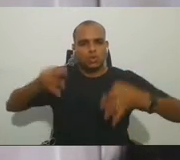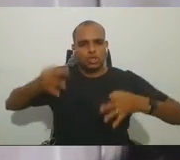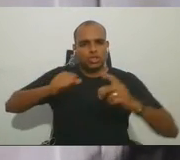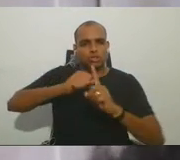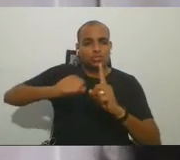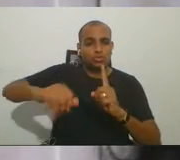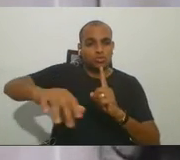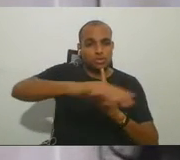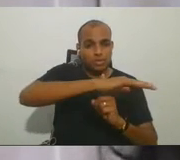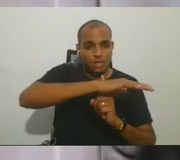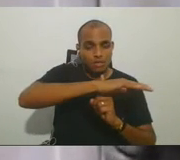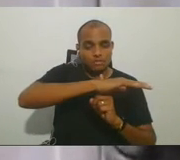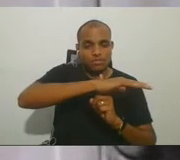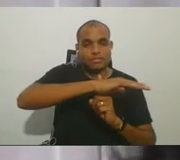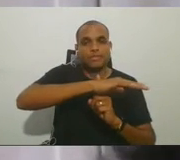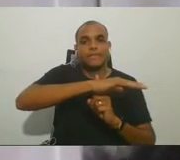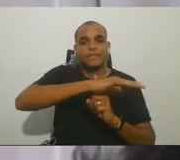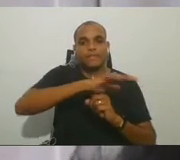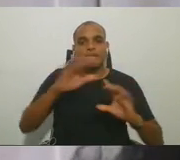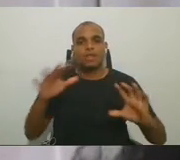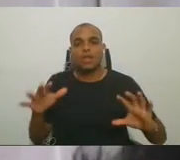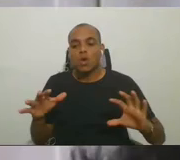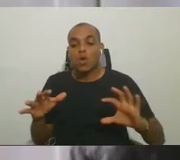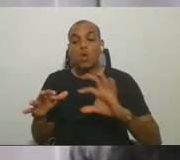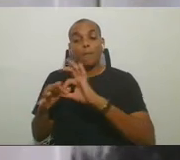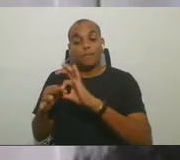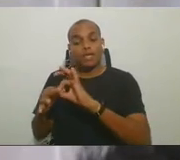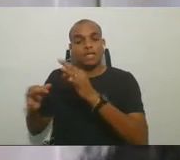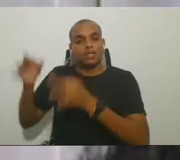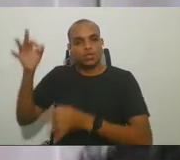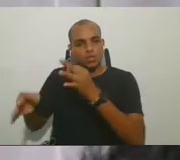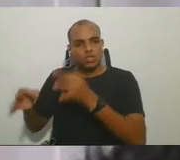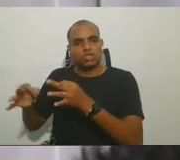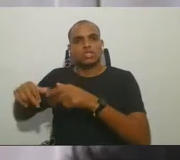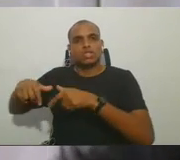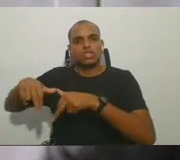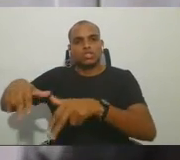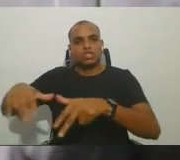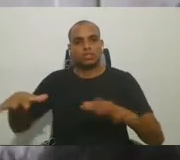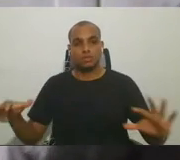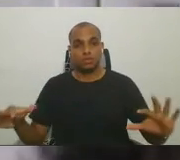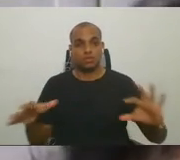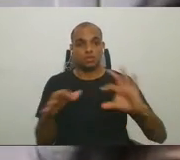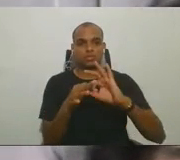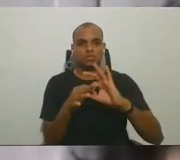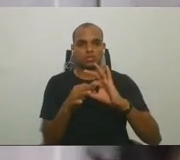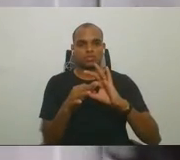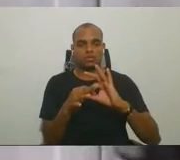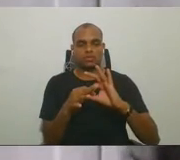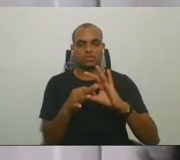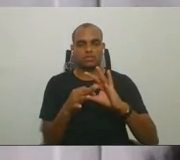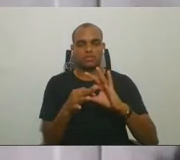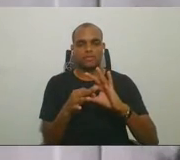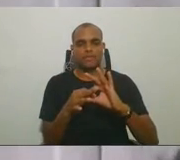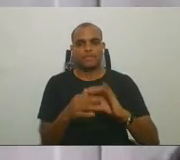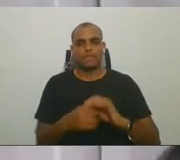forma ligada à justiça de gênero. Em todo caso,